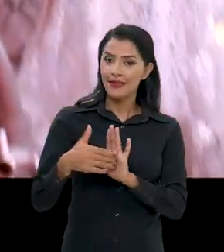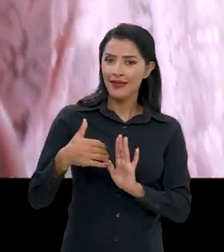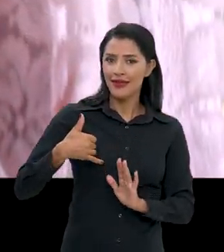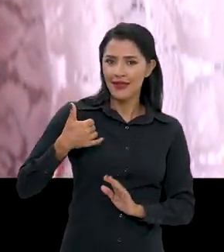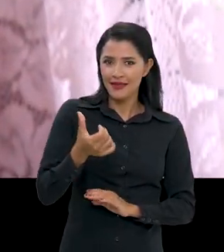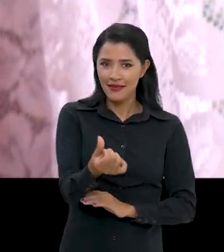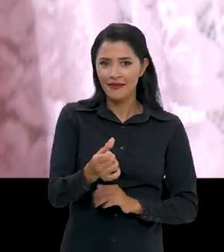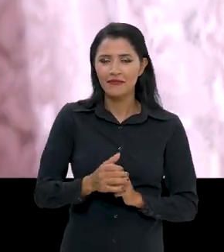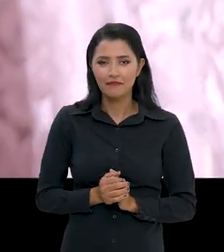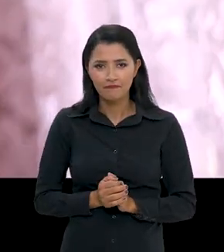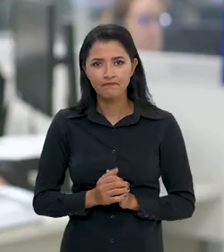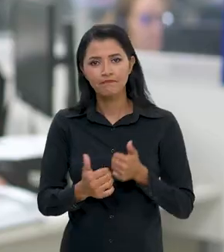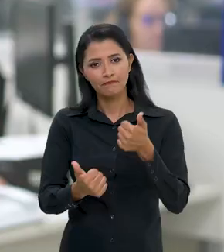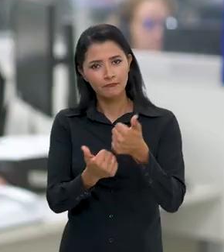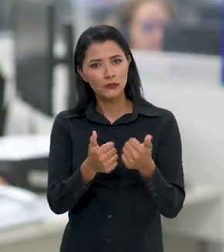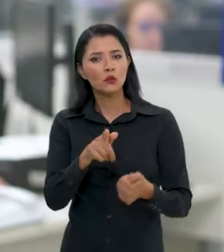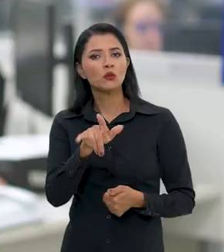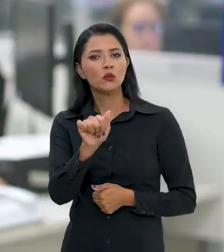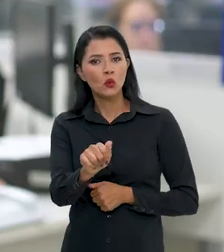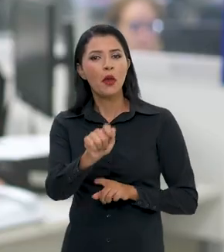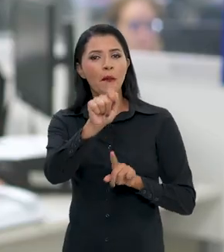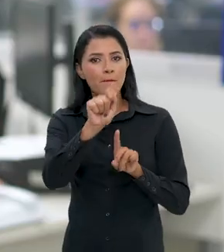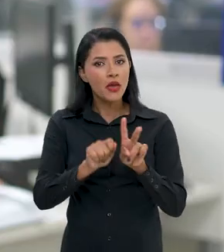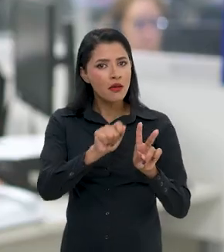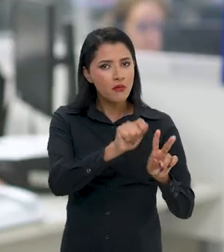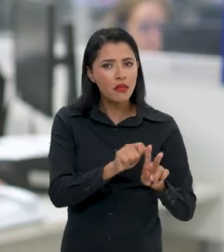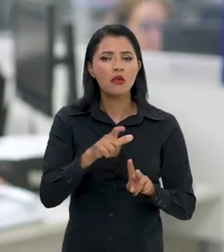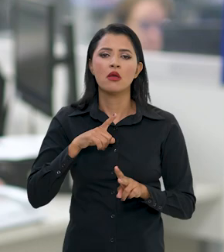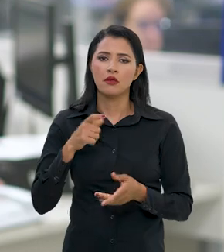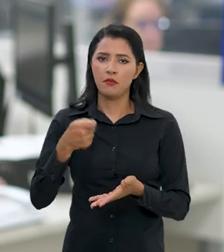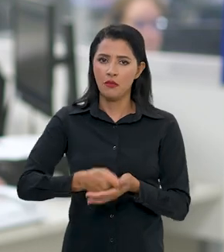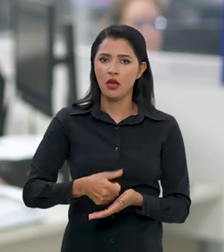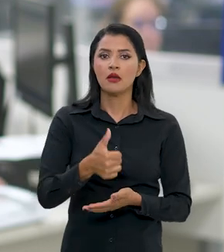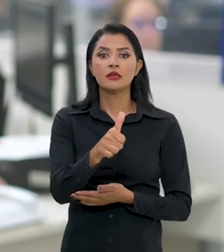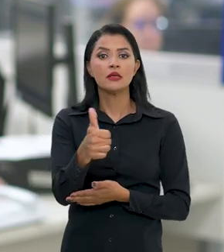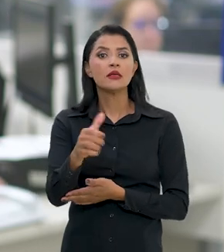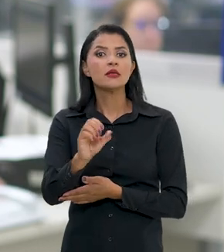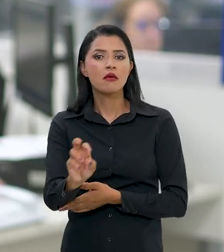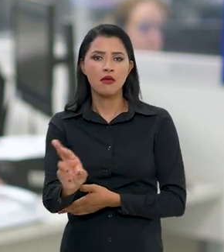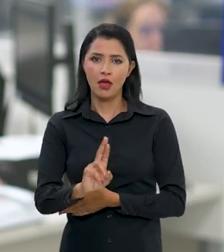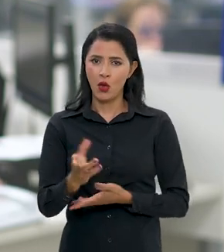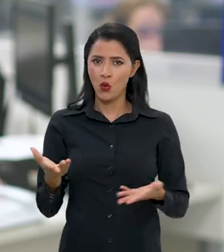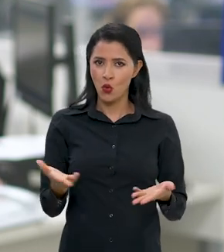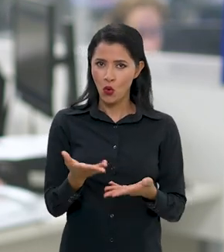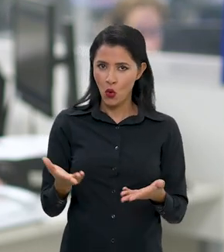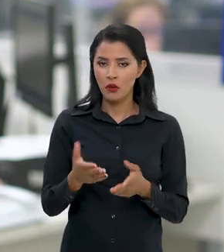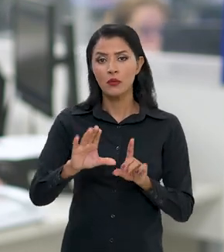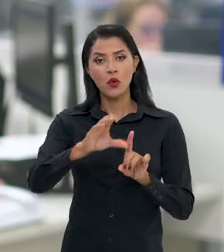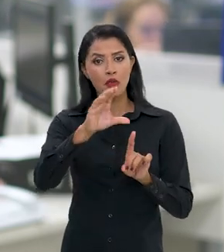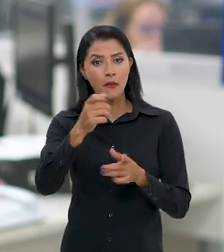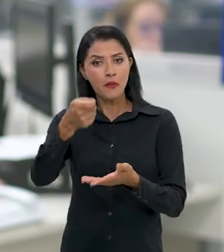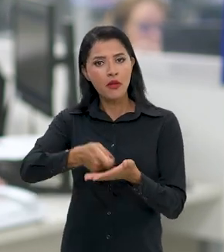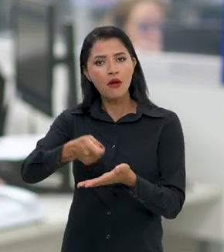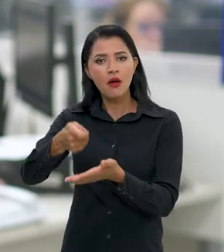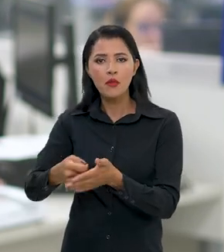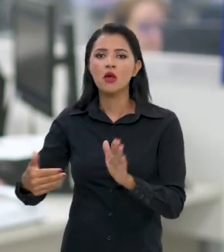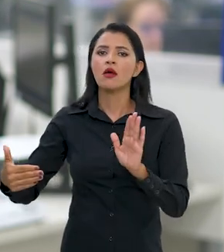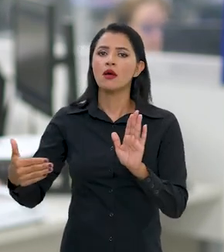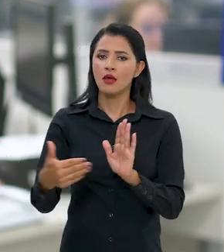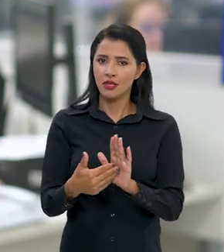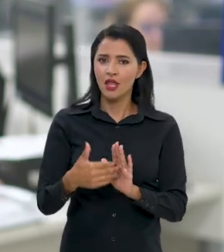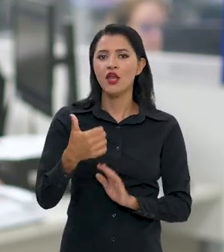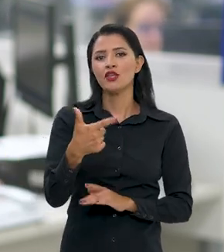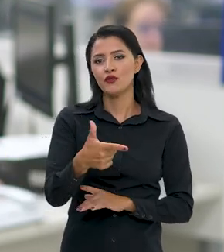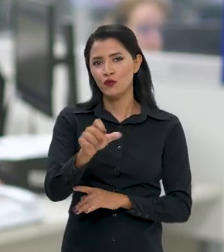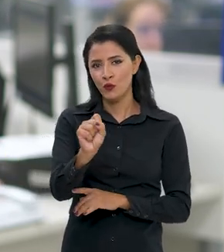criança até 6 anos. Já o Auxílio Gás, que é bimestral, será de R$ 110 desta vez. O calendário de pagamentos